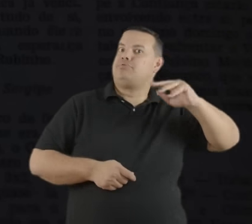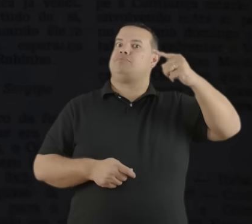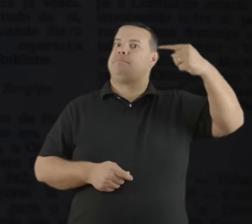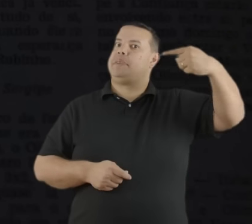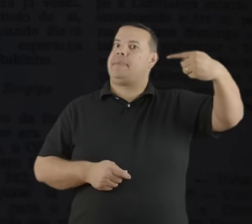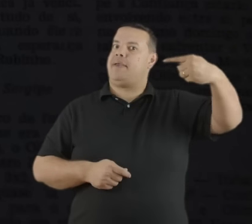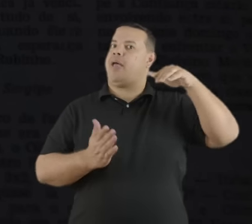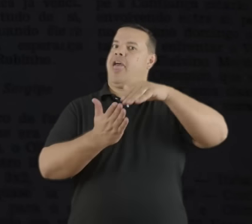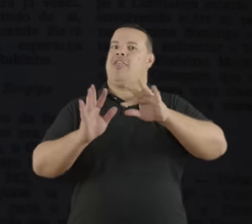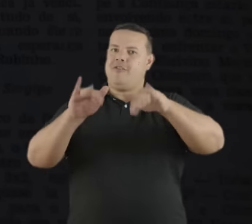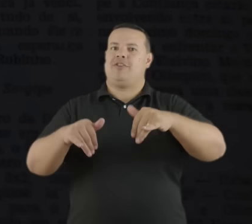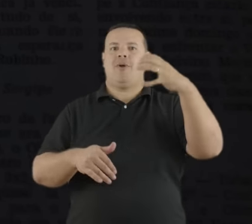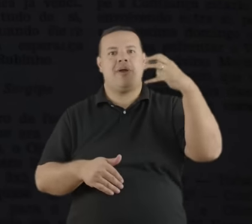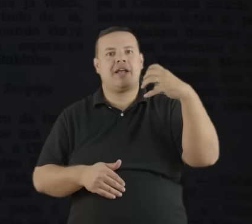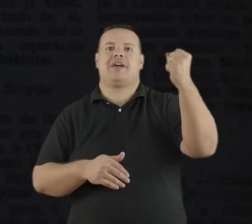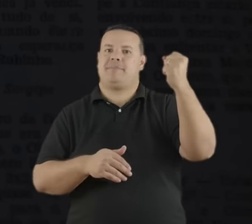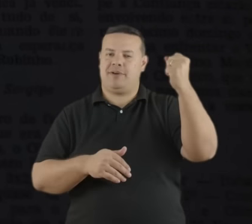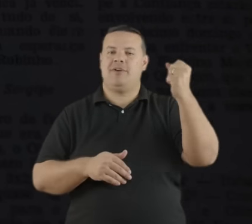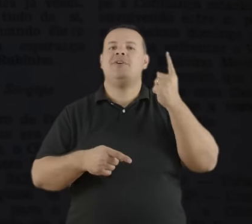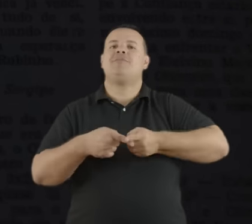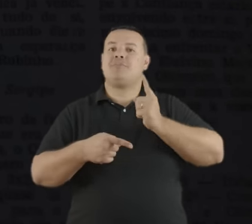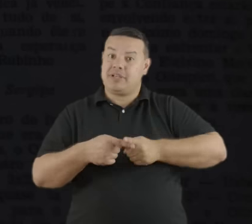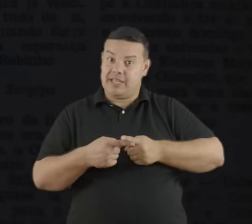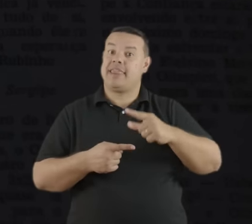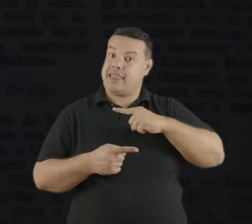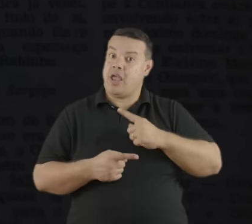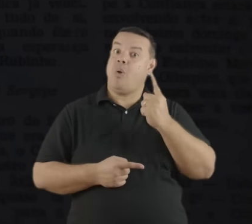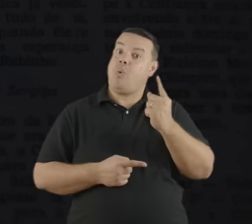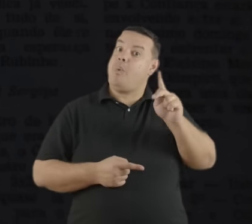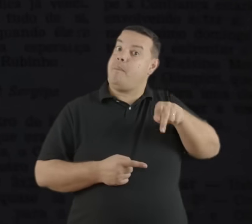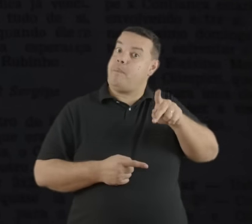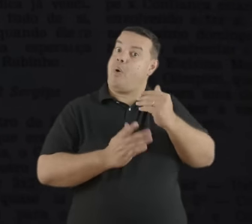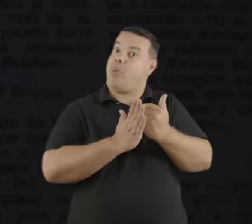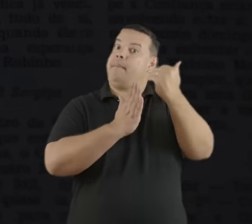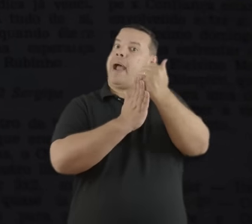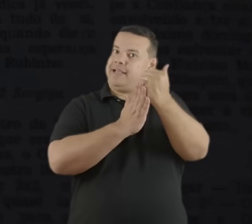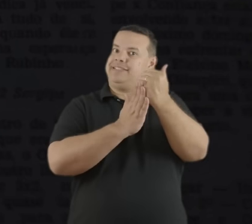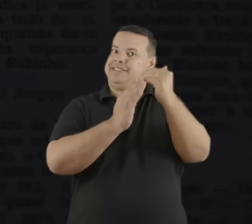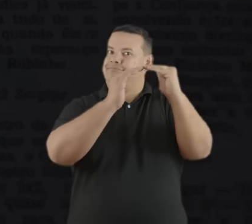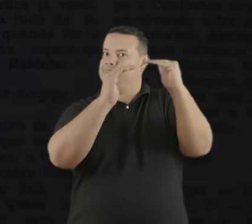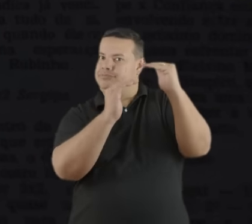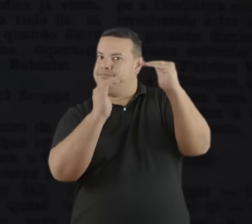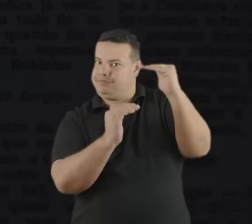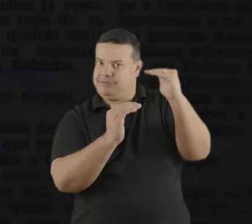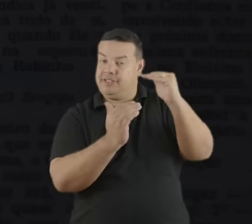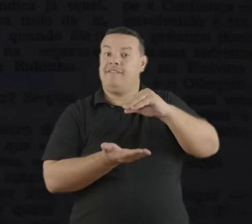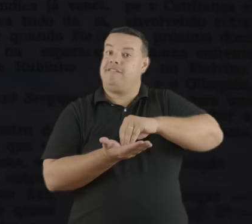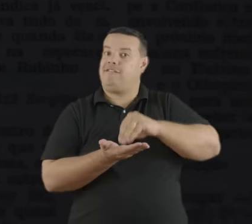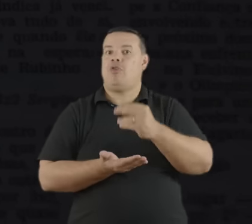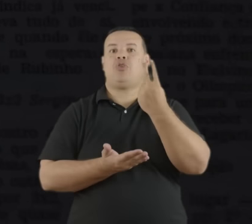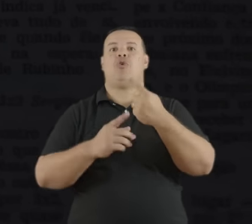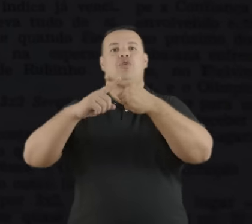seu final em primeiro lugar, haja vista que tem um ponto de diferença sobre os seus opositores quando lhe faltam apenas